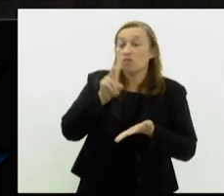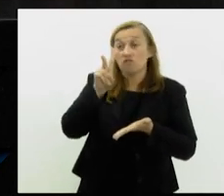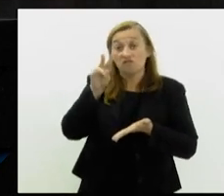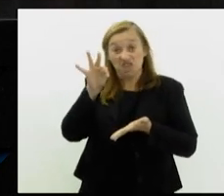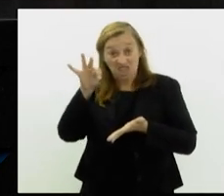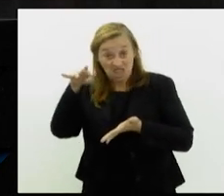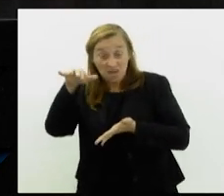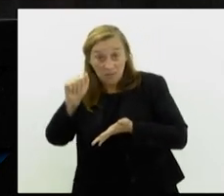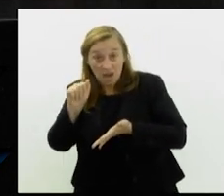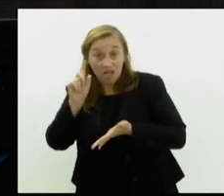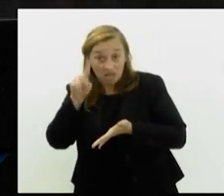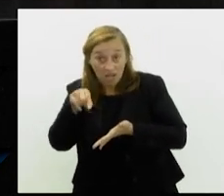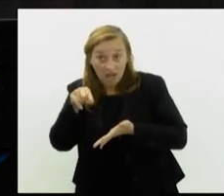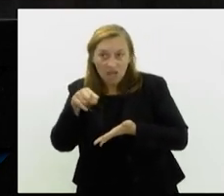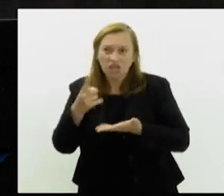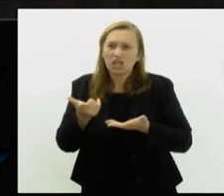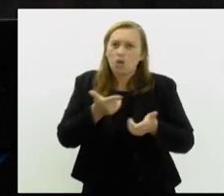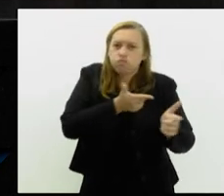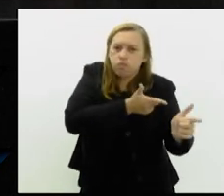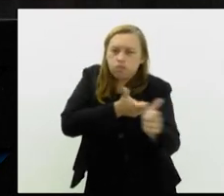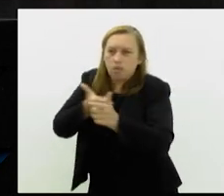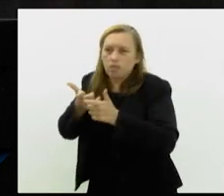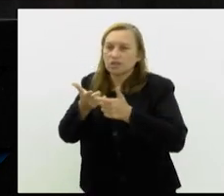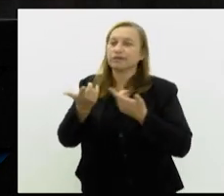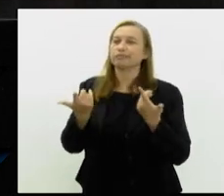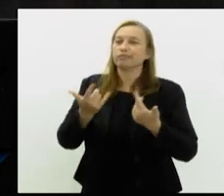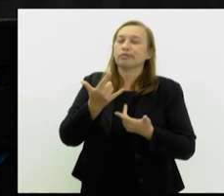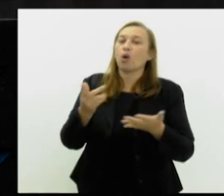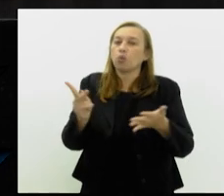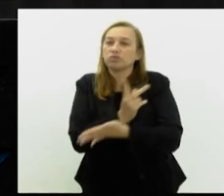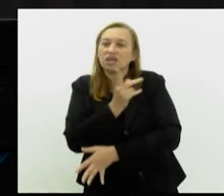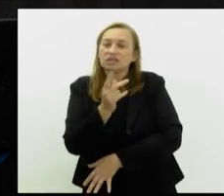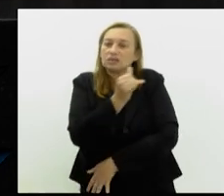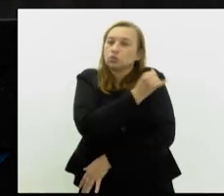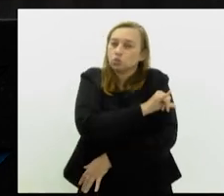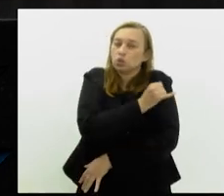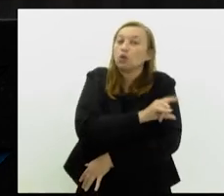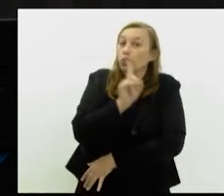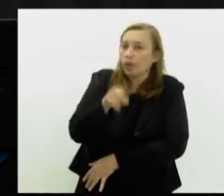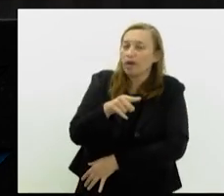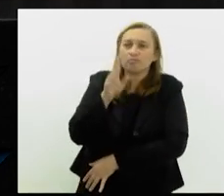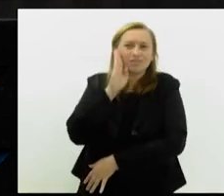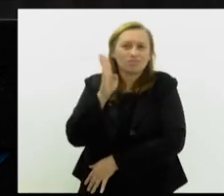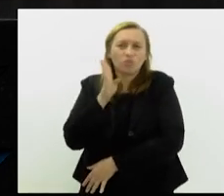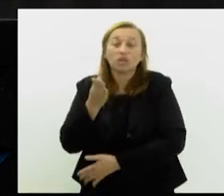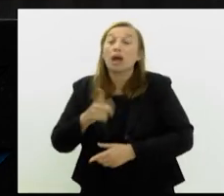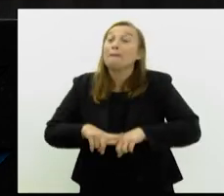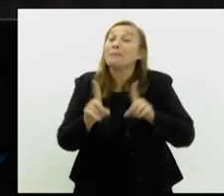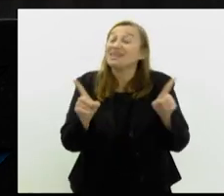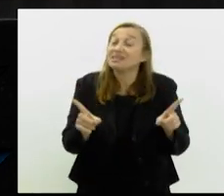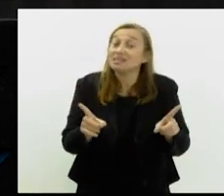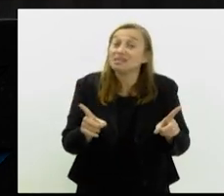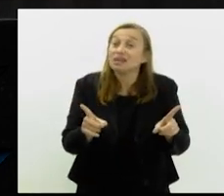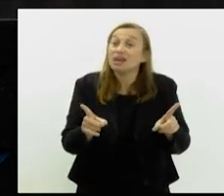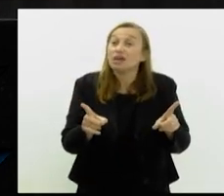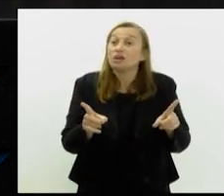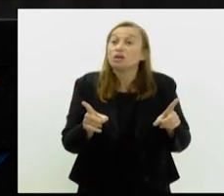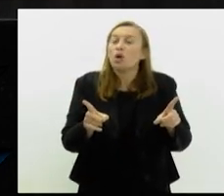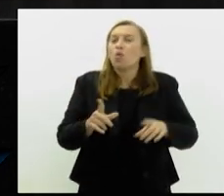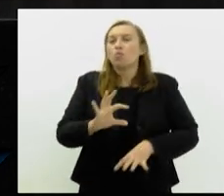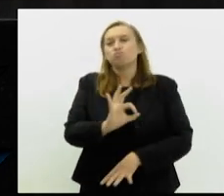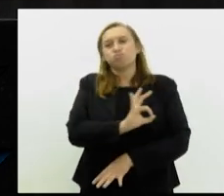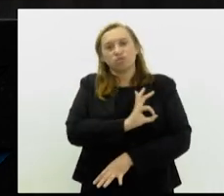dessa desse desse faroeste carioca principalmente mas o